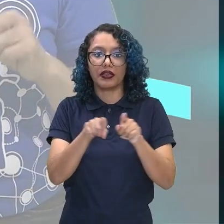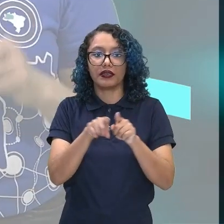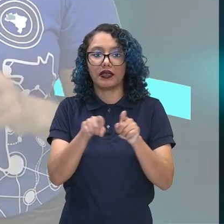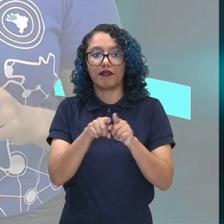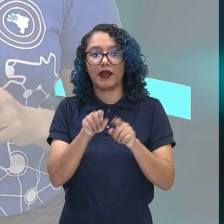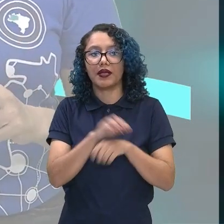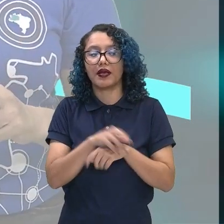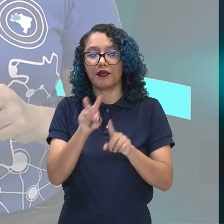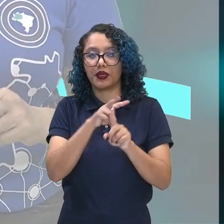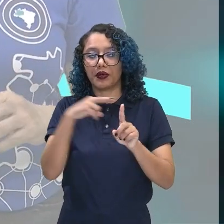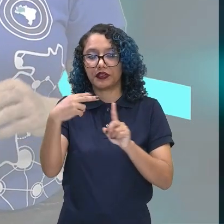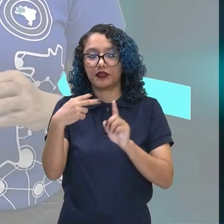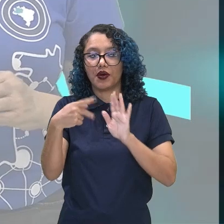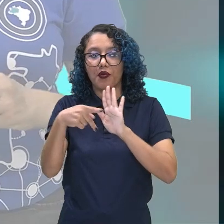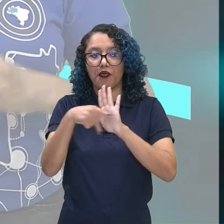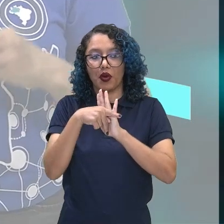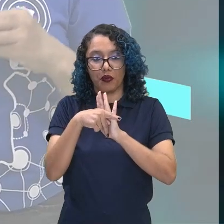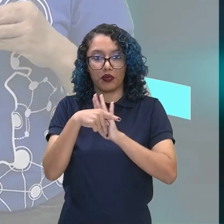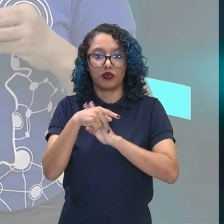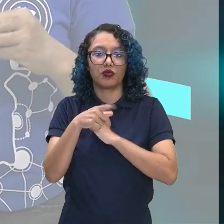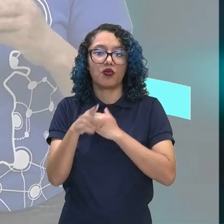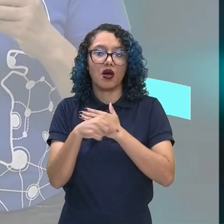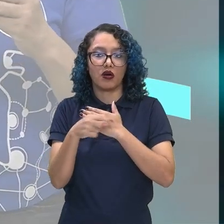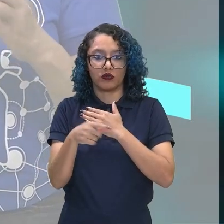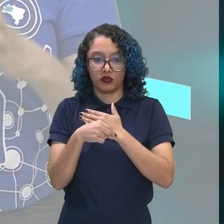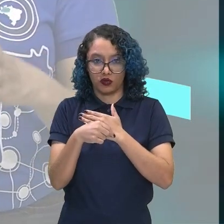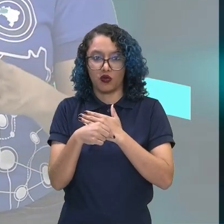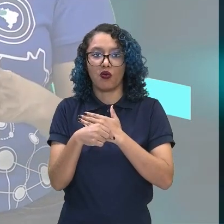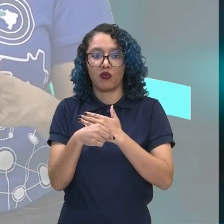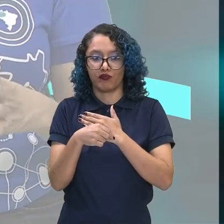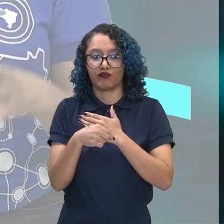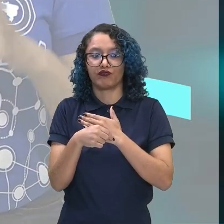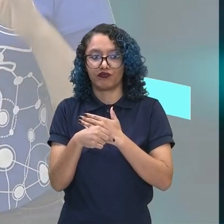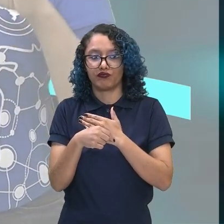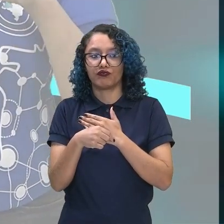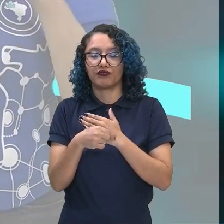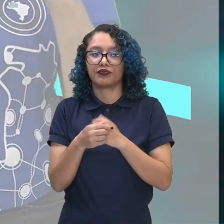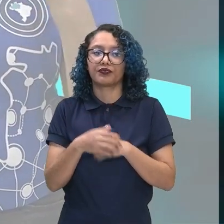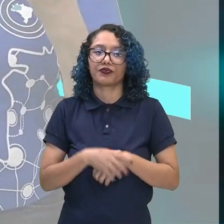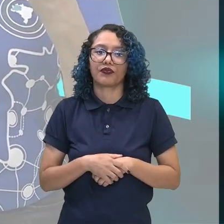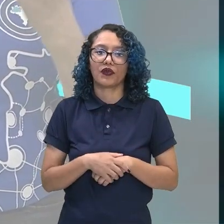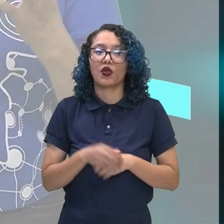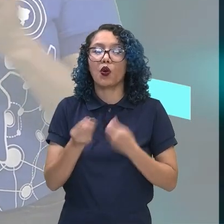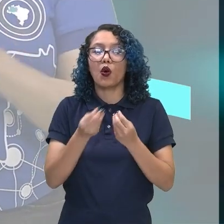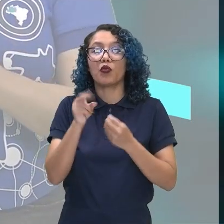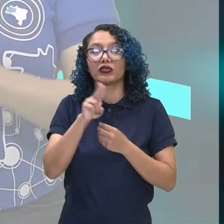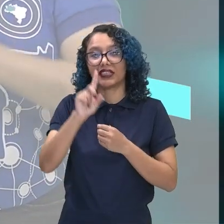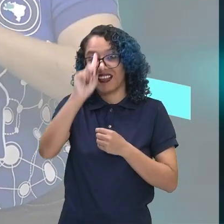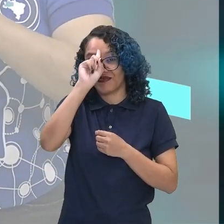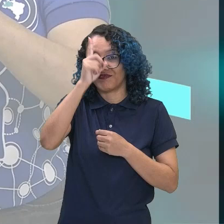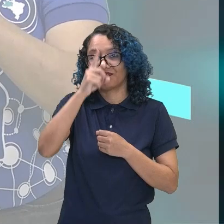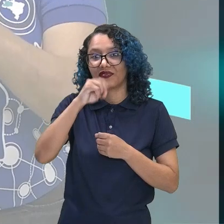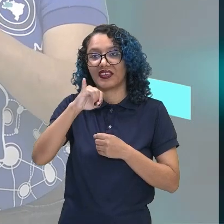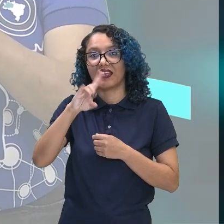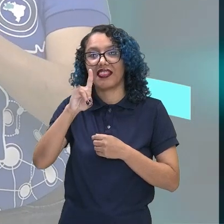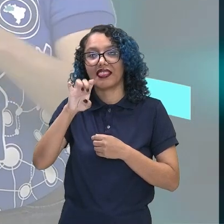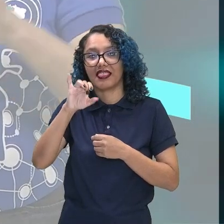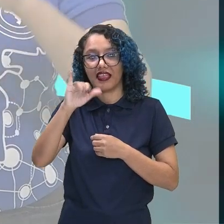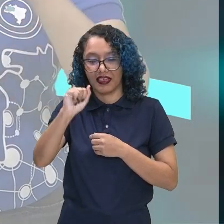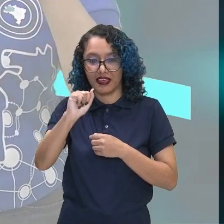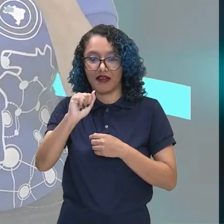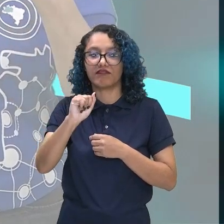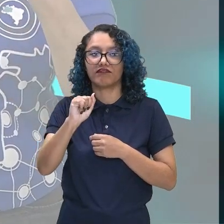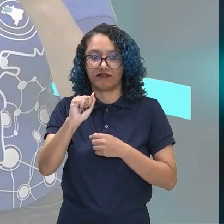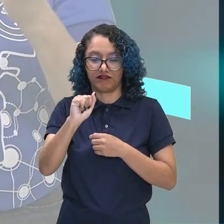de uma tese. Então, aí, no início, o autor ele já vai se posicionar, já